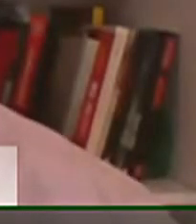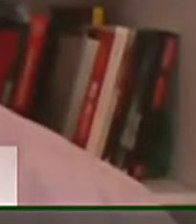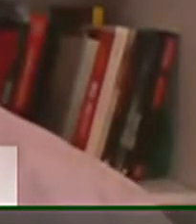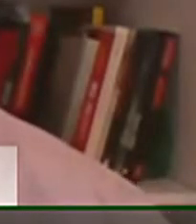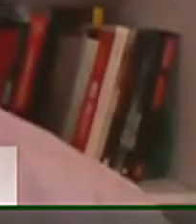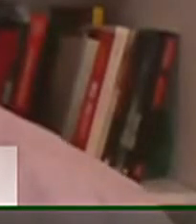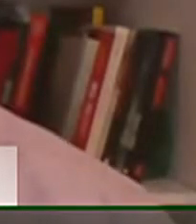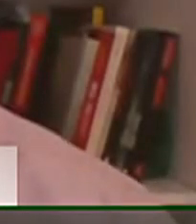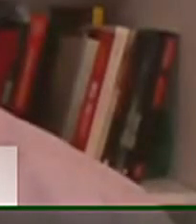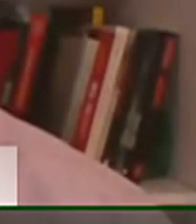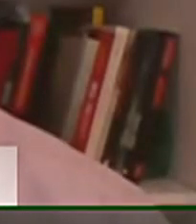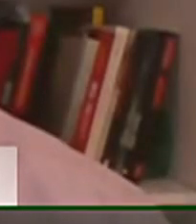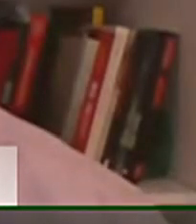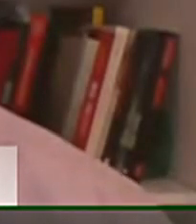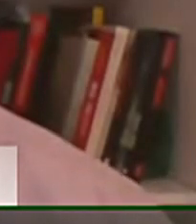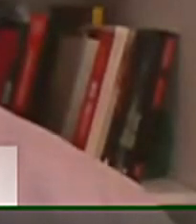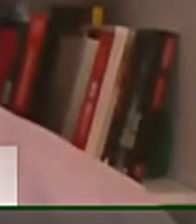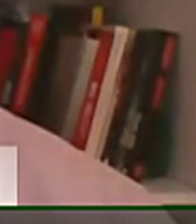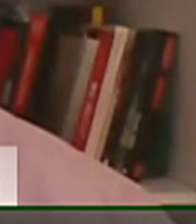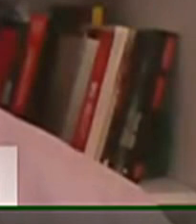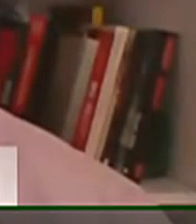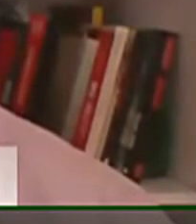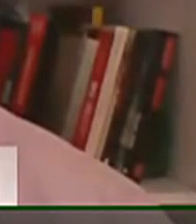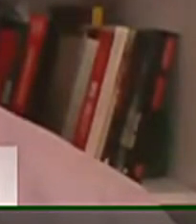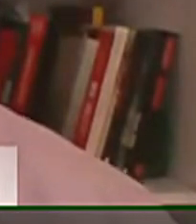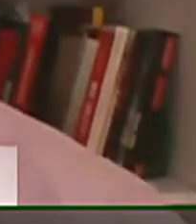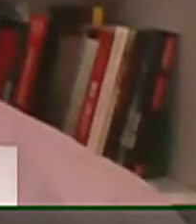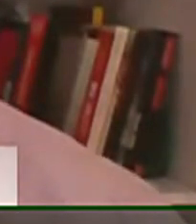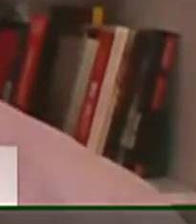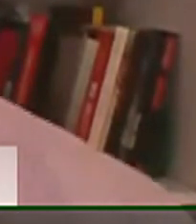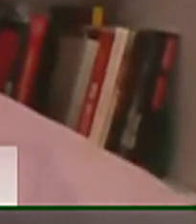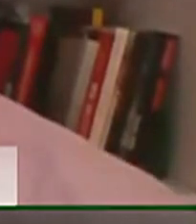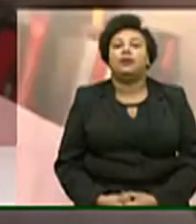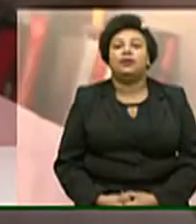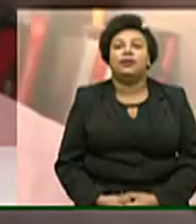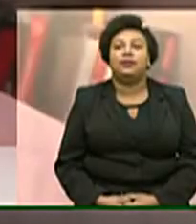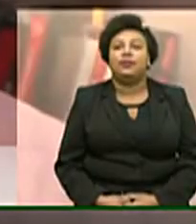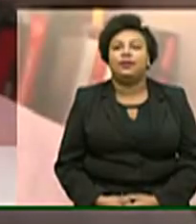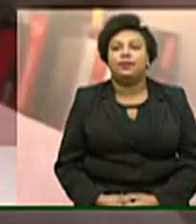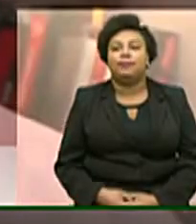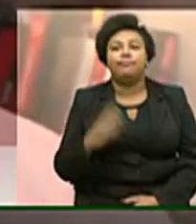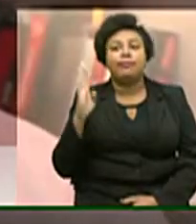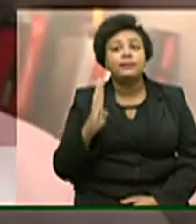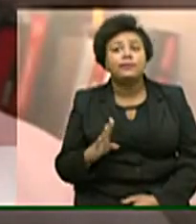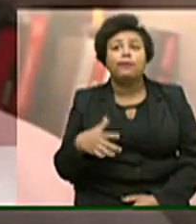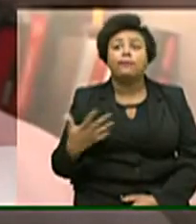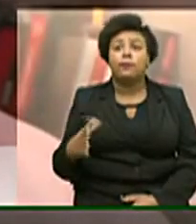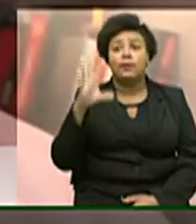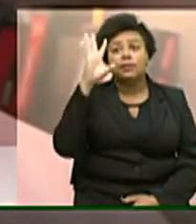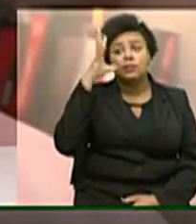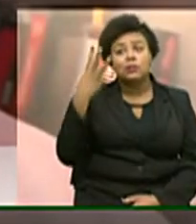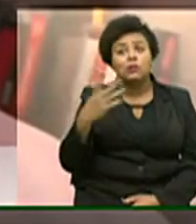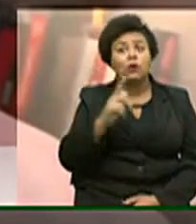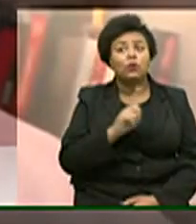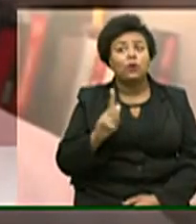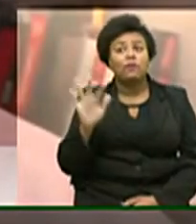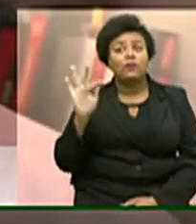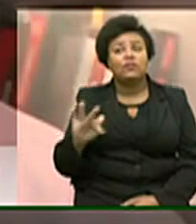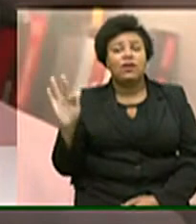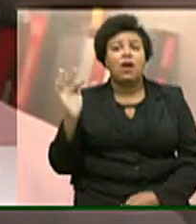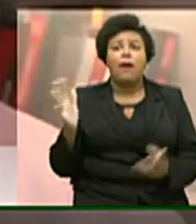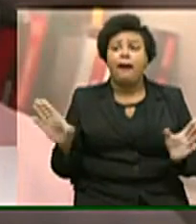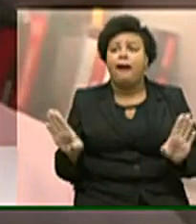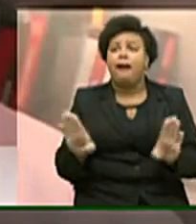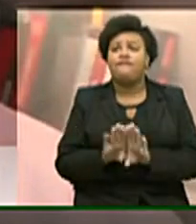é a área de semicondutores, uma área nova para nós aqui no Brasil. Então, a decisão do governo federal de extinguir a